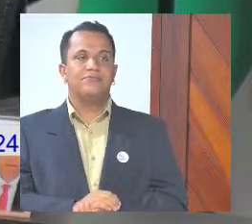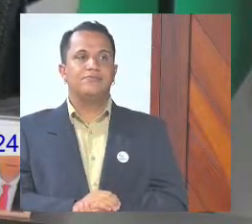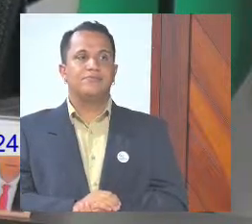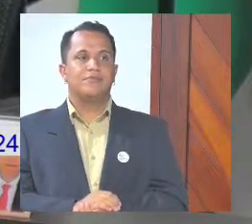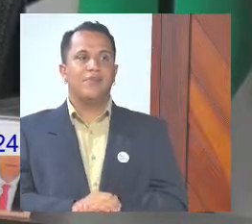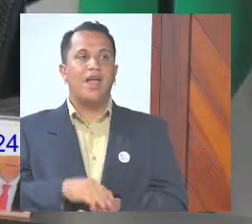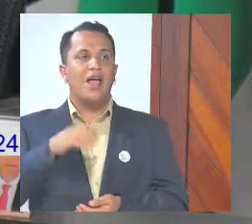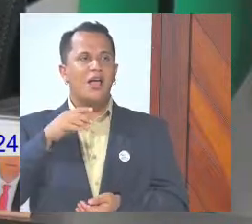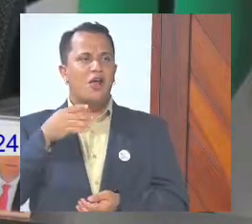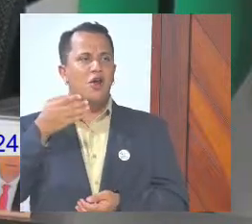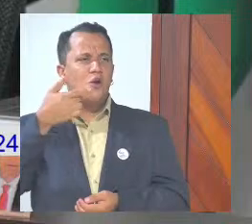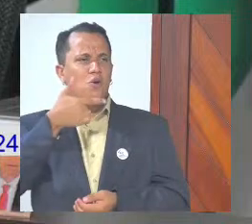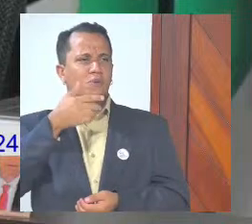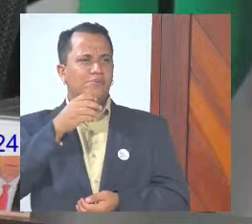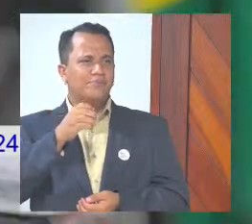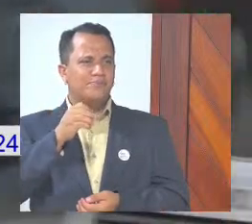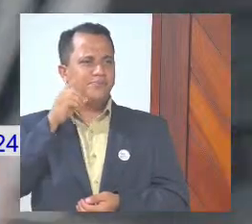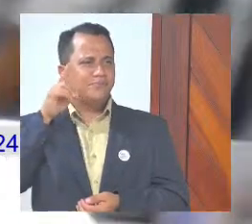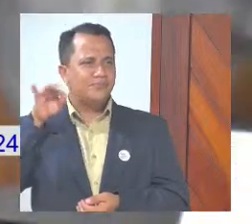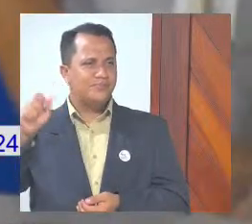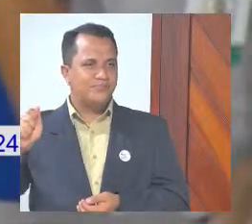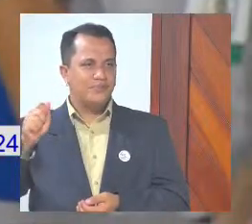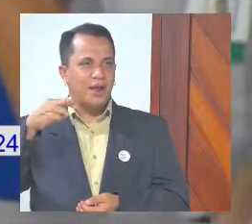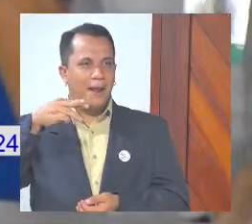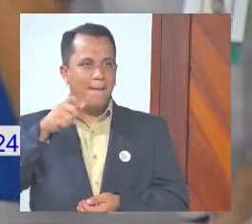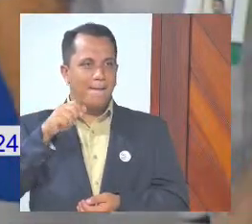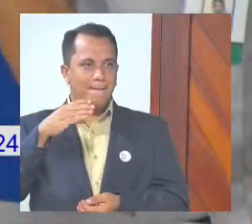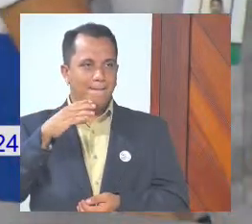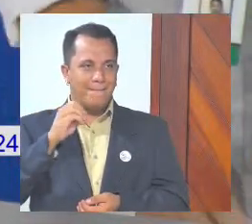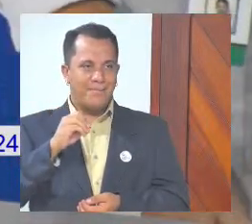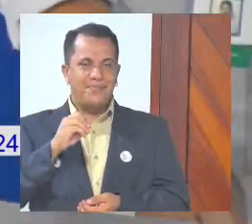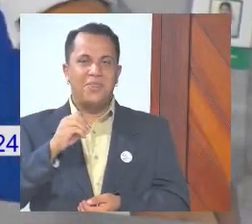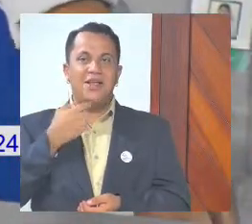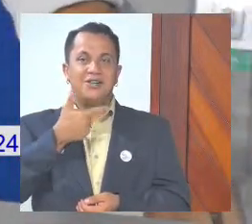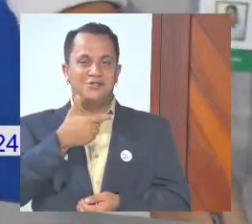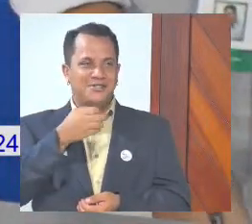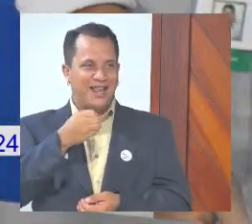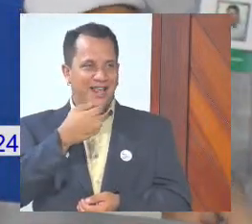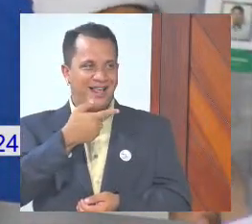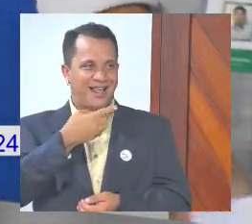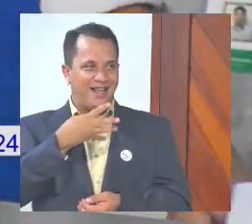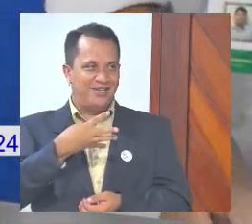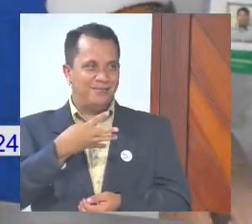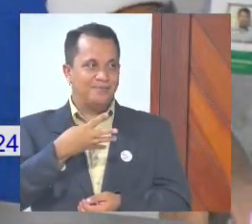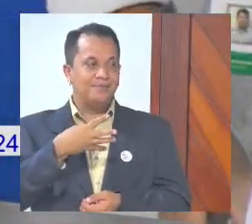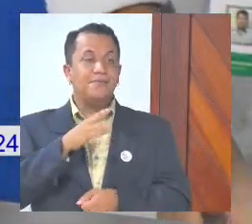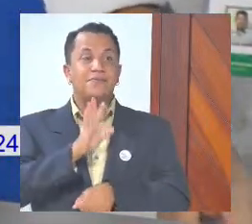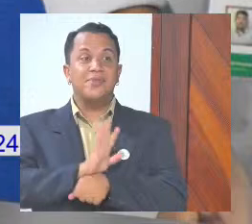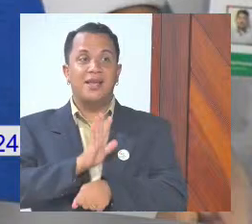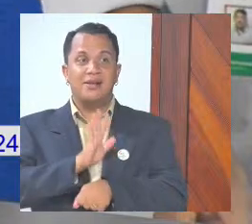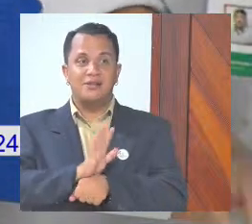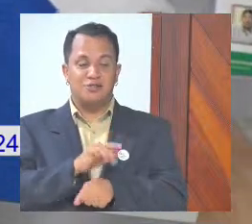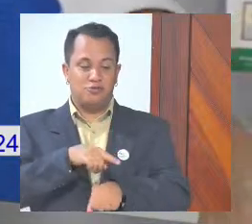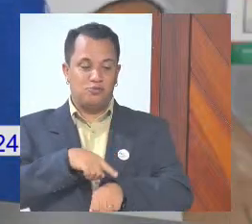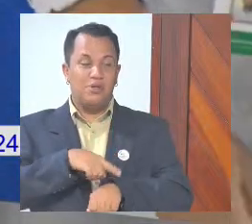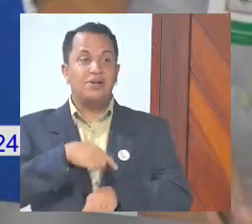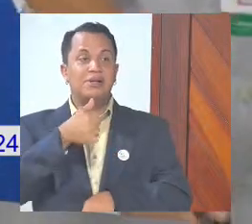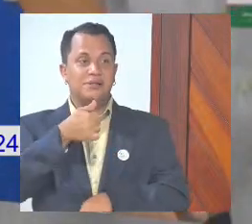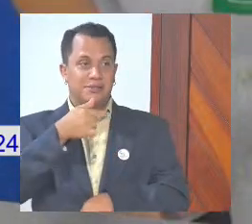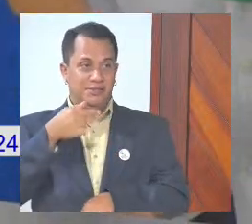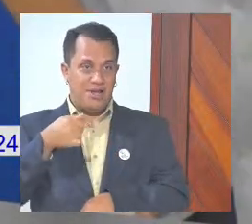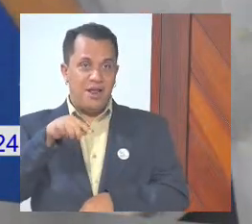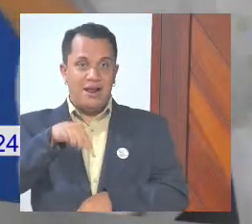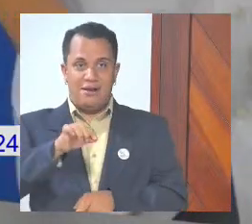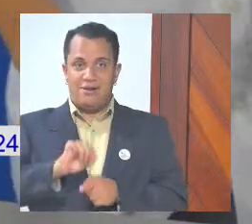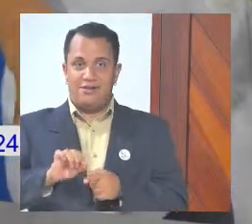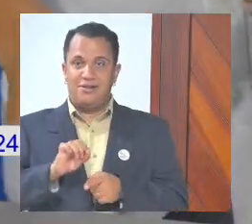Aos 20 dias do mês de março de 2024, às 17 horas e 15 minutos, nesta cidade